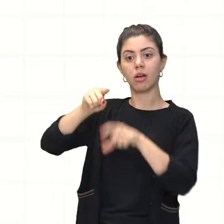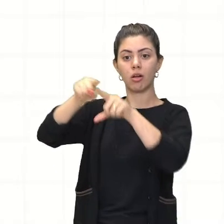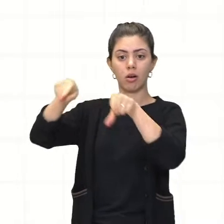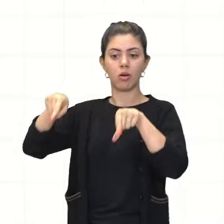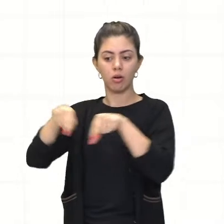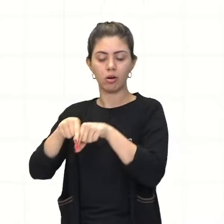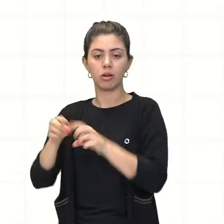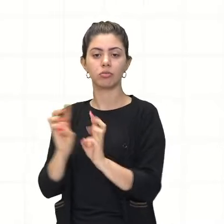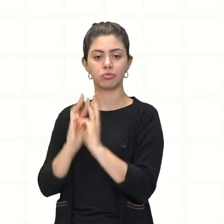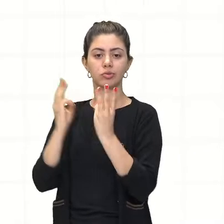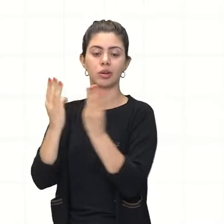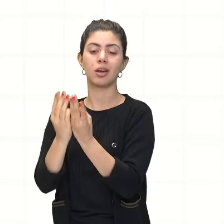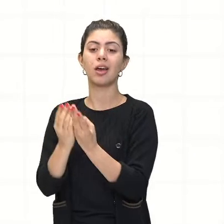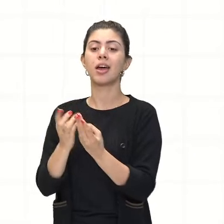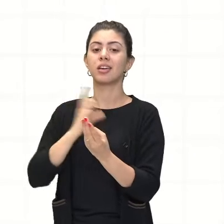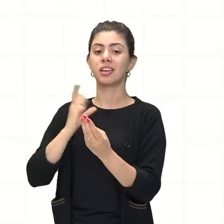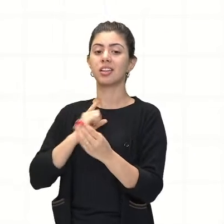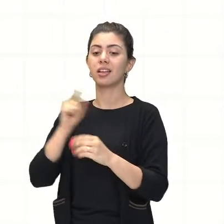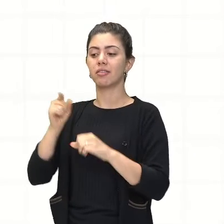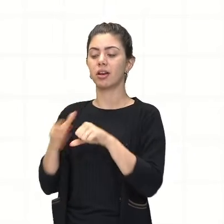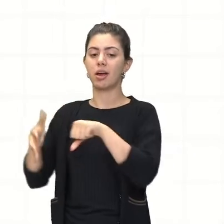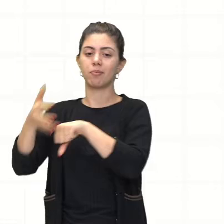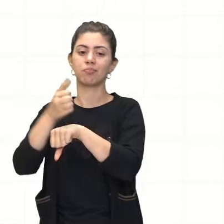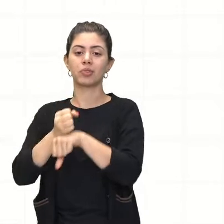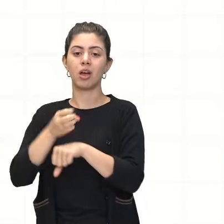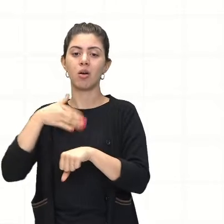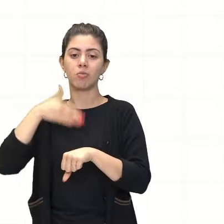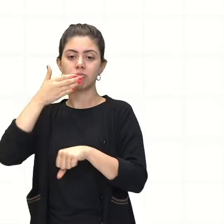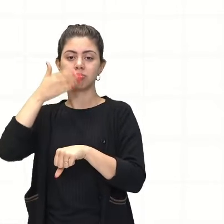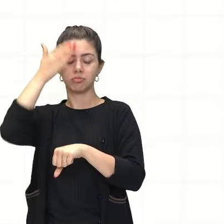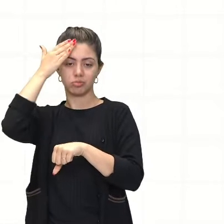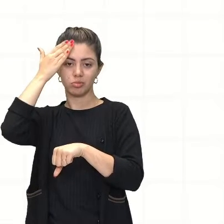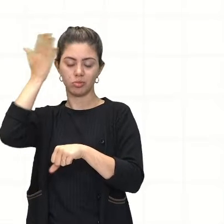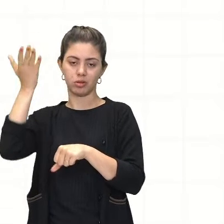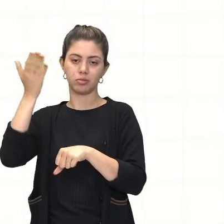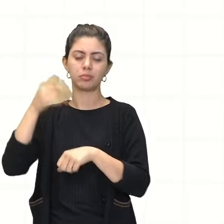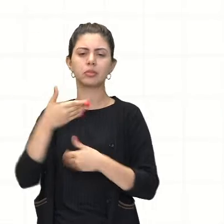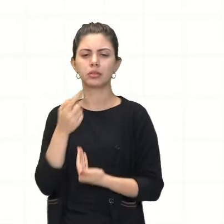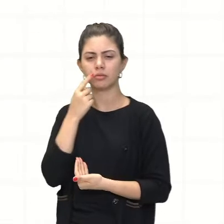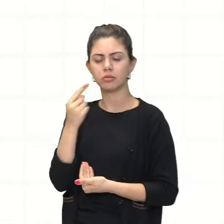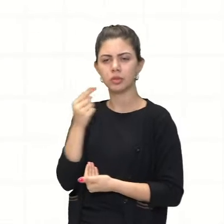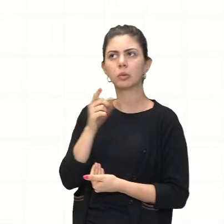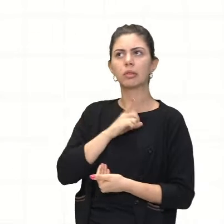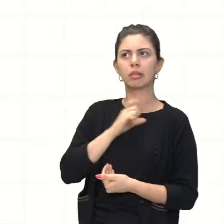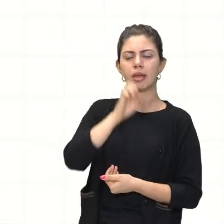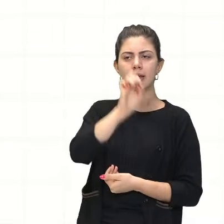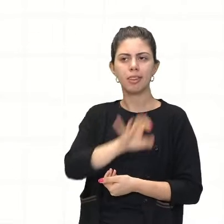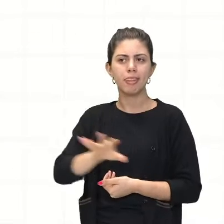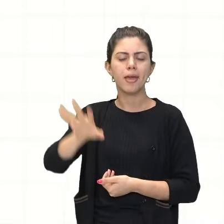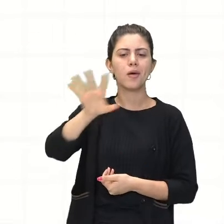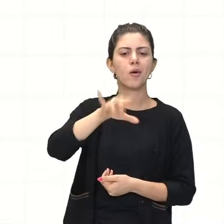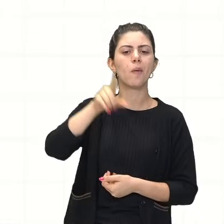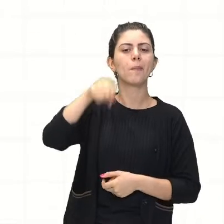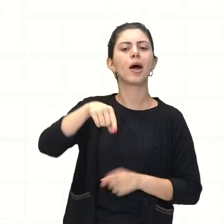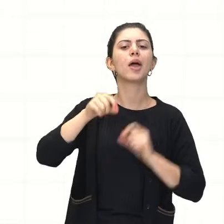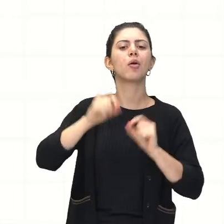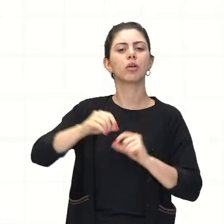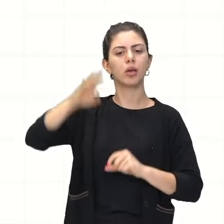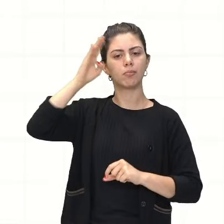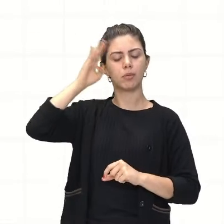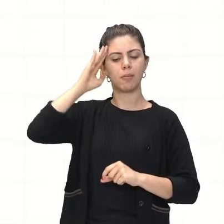estavam sob controle muçulmano. Então, vejam bem, nós temos ali na Europa as cruzadas, que são aquelas